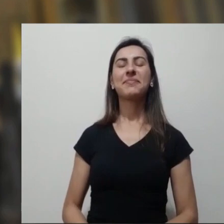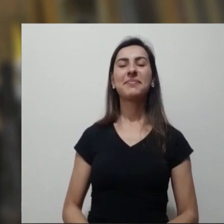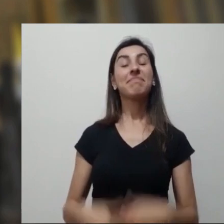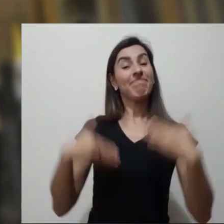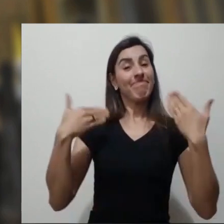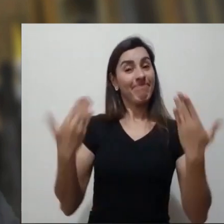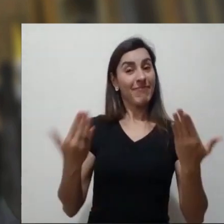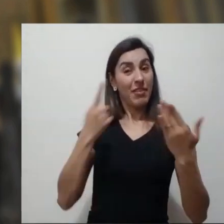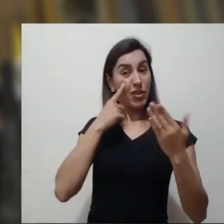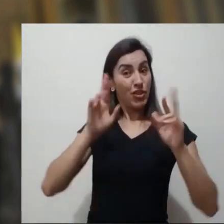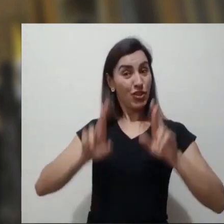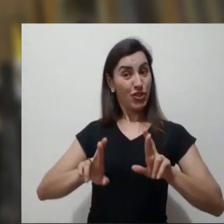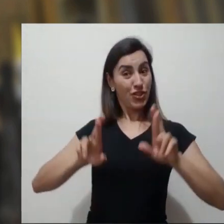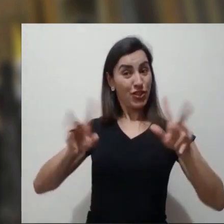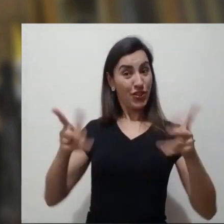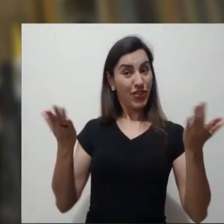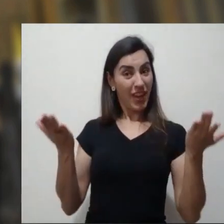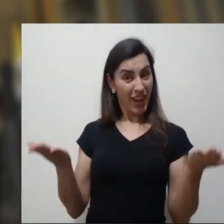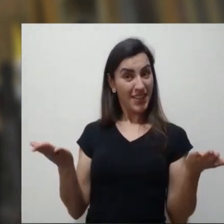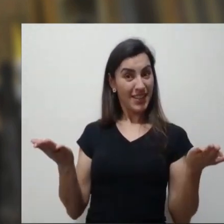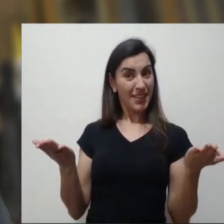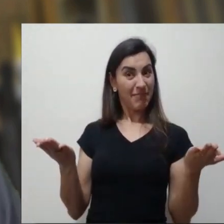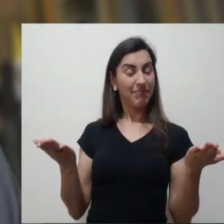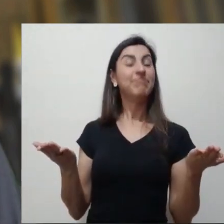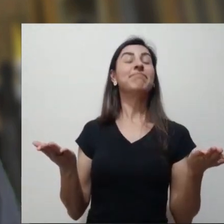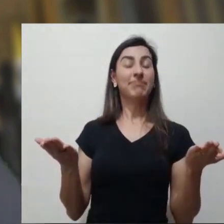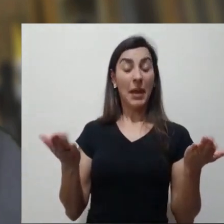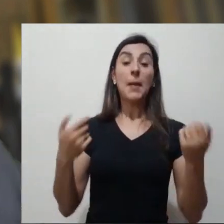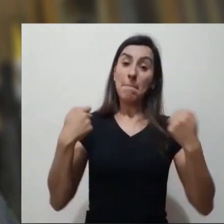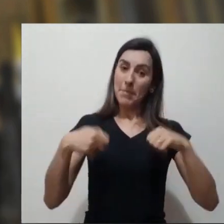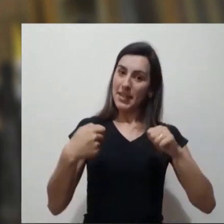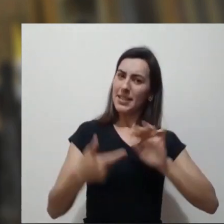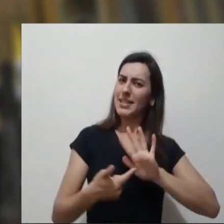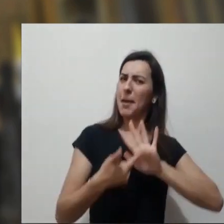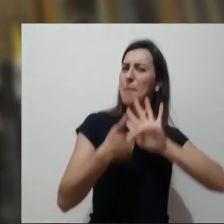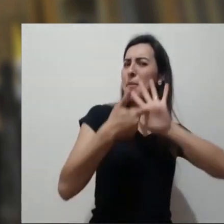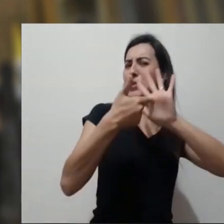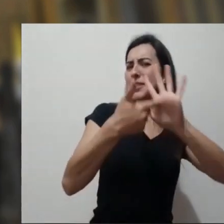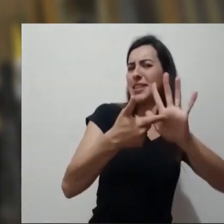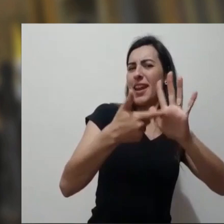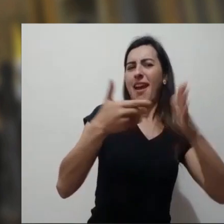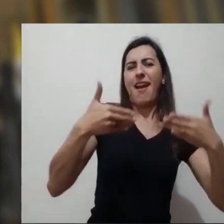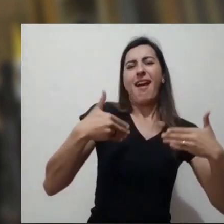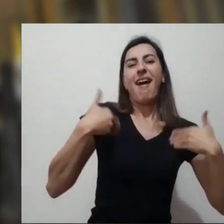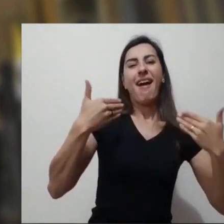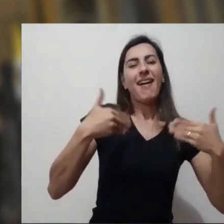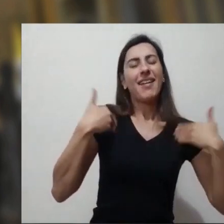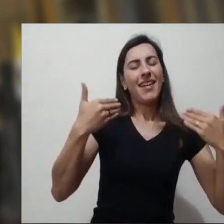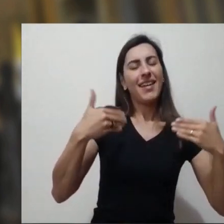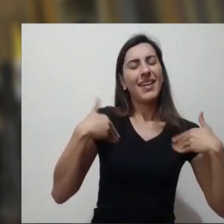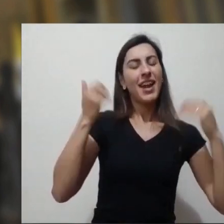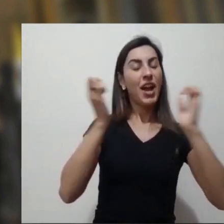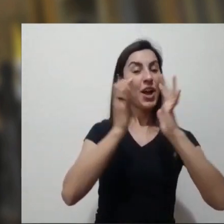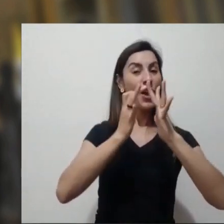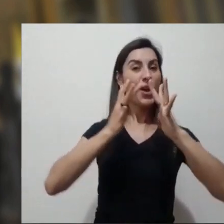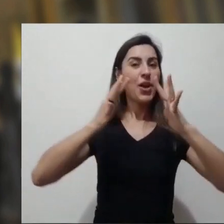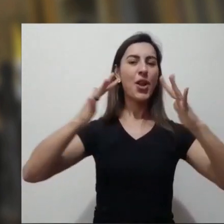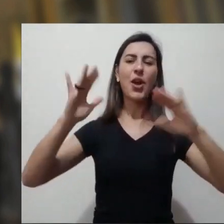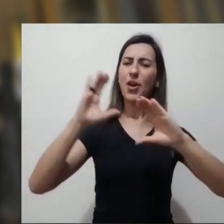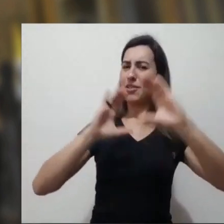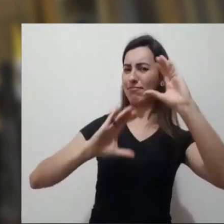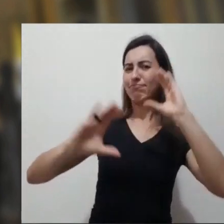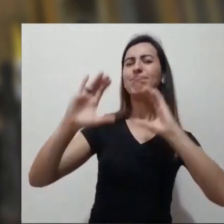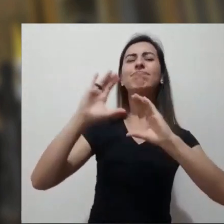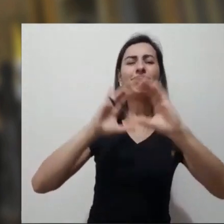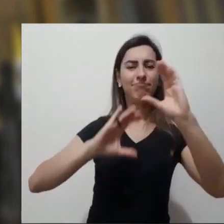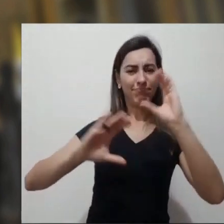Olha a diferença. É necessário, sim, expressar esta alegria por meio deste hino de